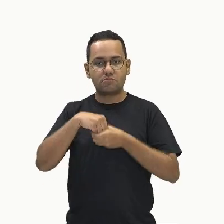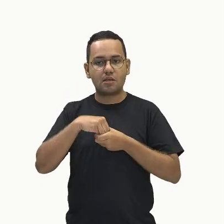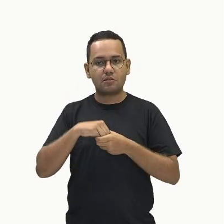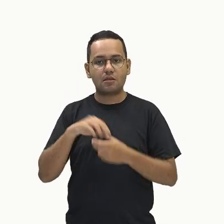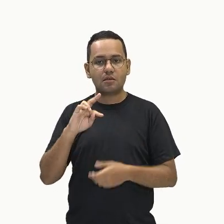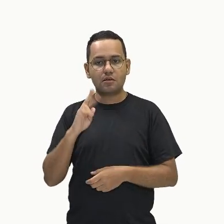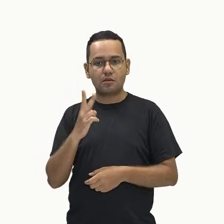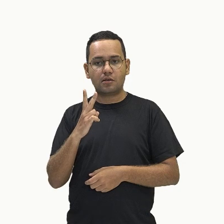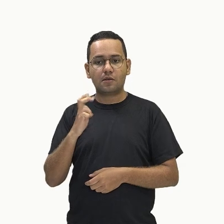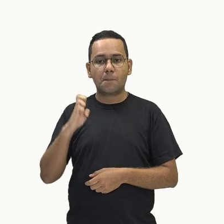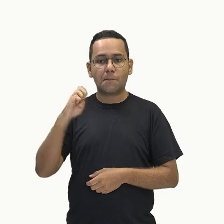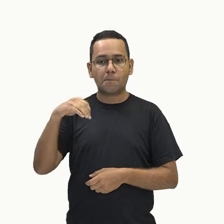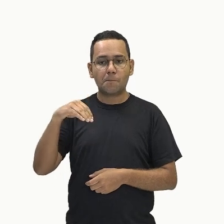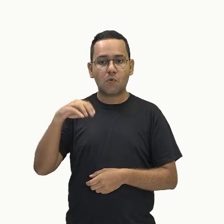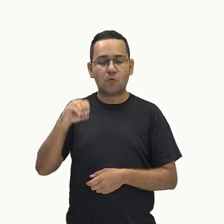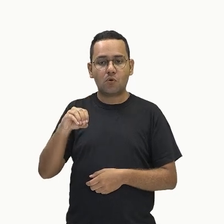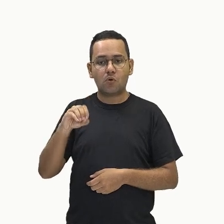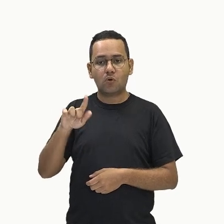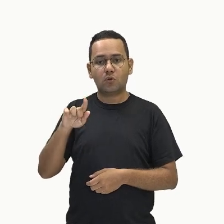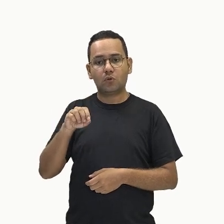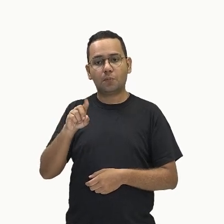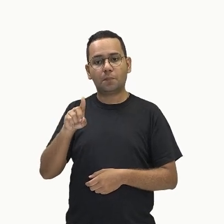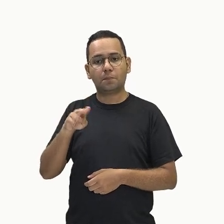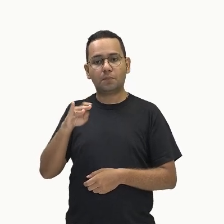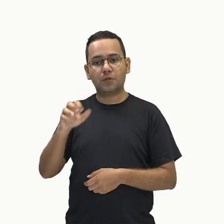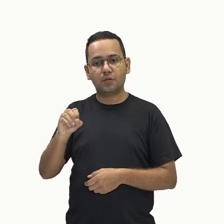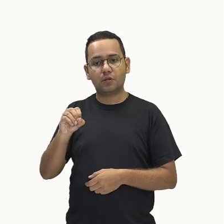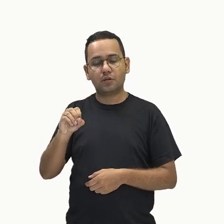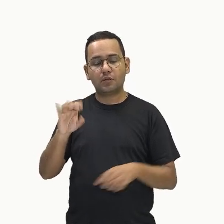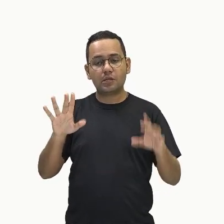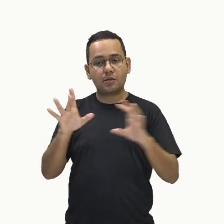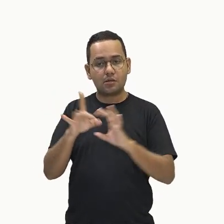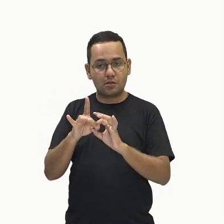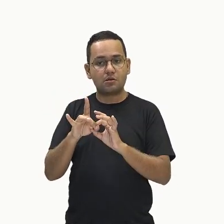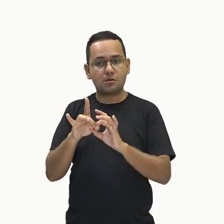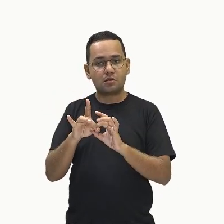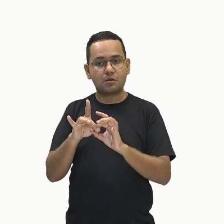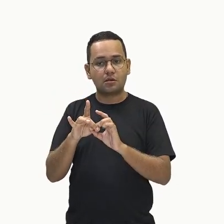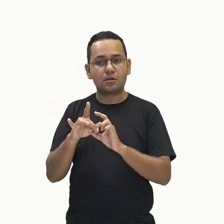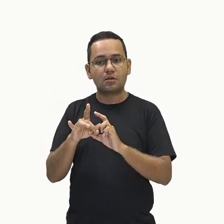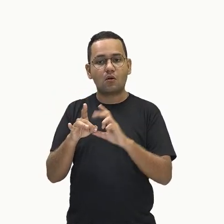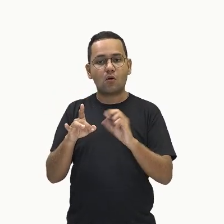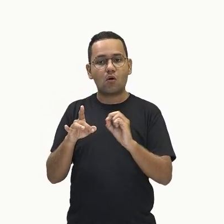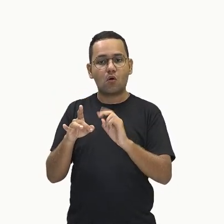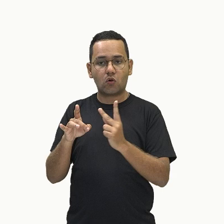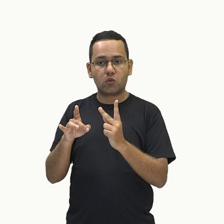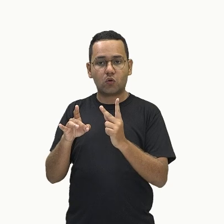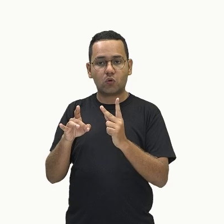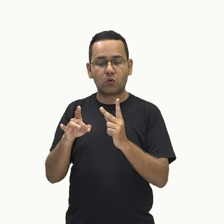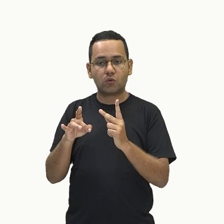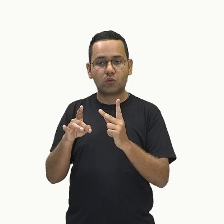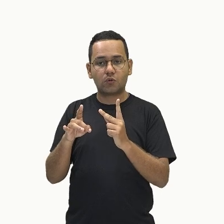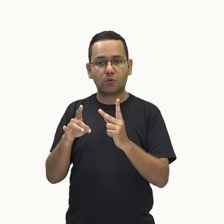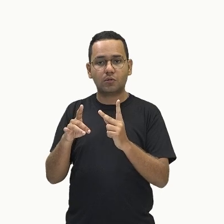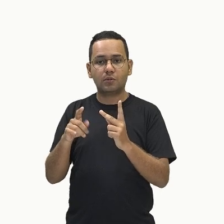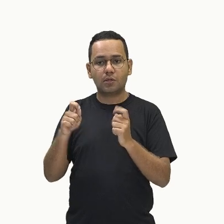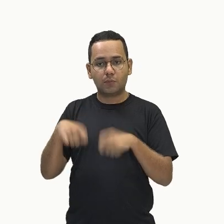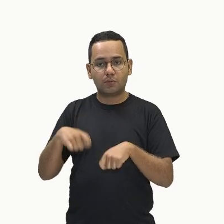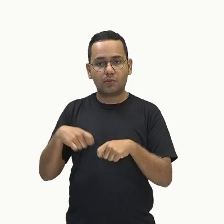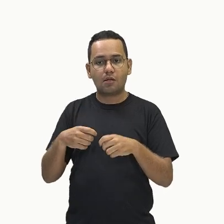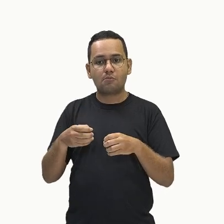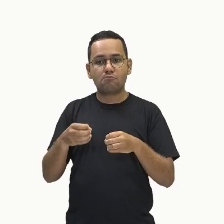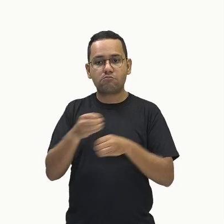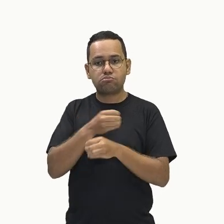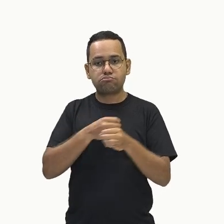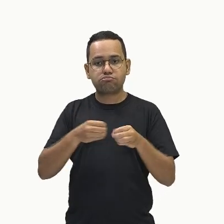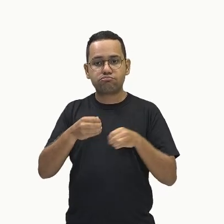que é uma proteína que se liga ao oxigênio para ser transportado no sangue.